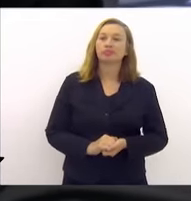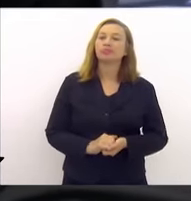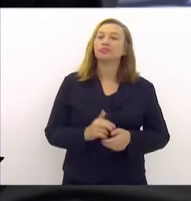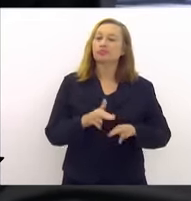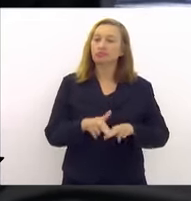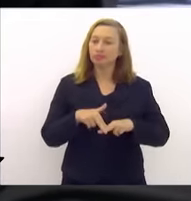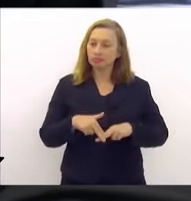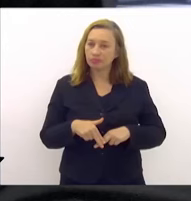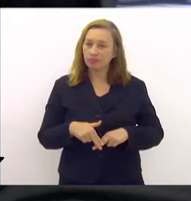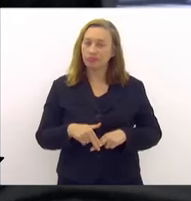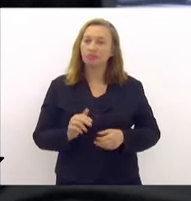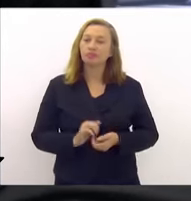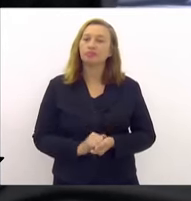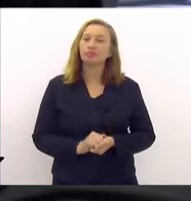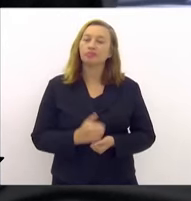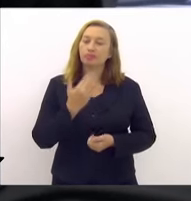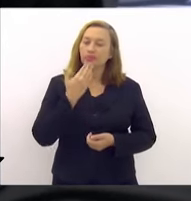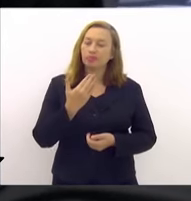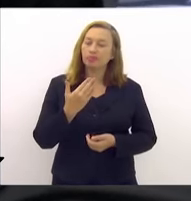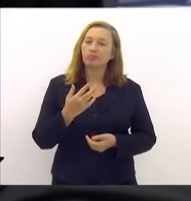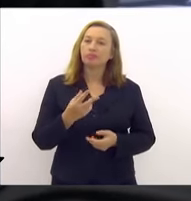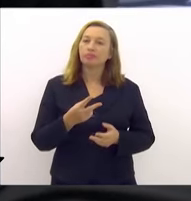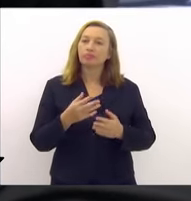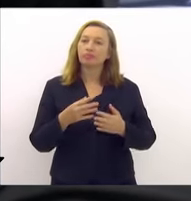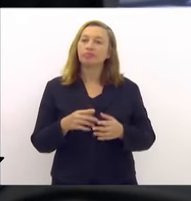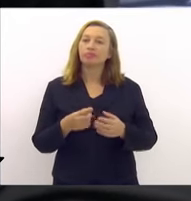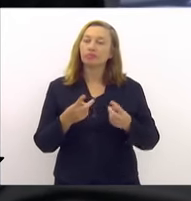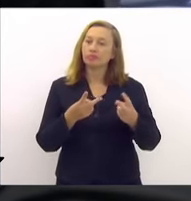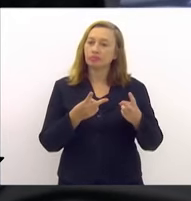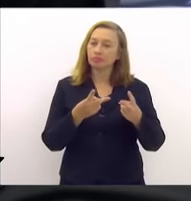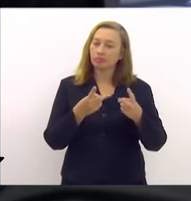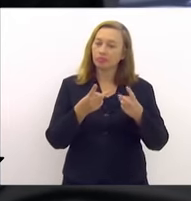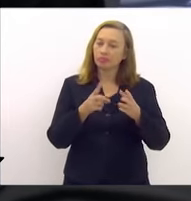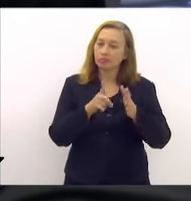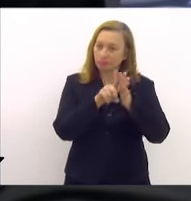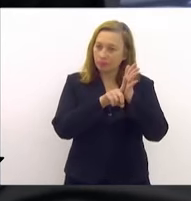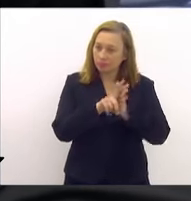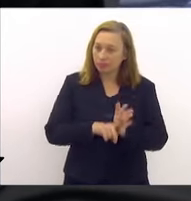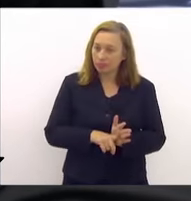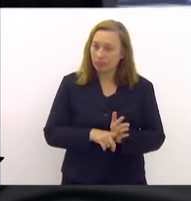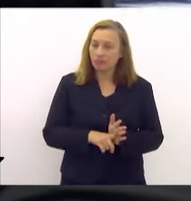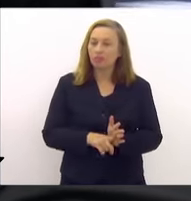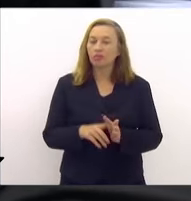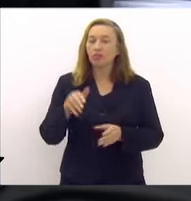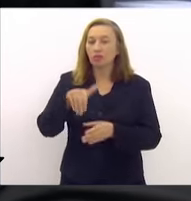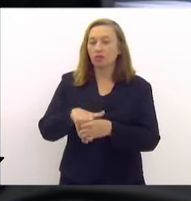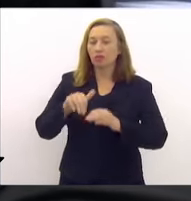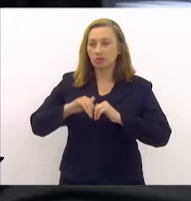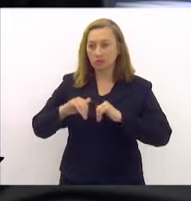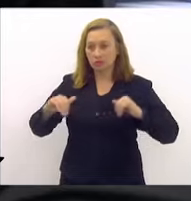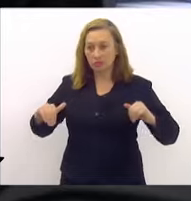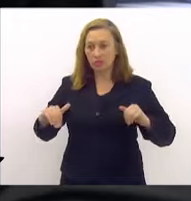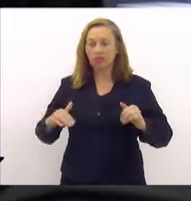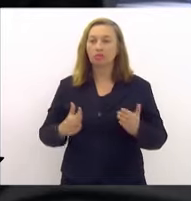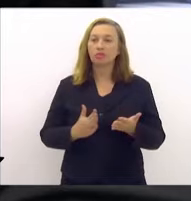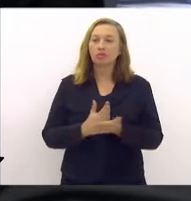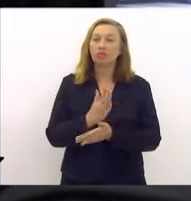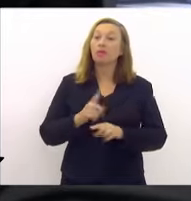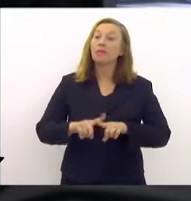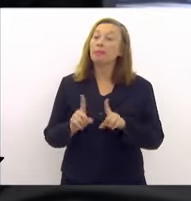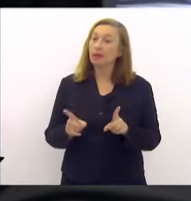né, que me levaram a pedir vista e apresentar também um voto em separado, favoravelmente ao projeto,